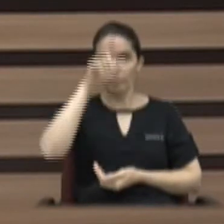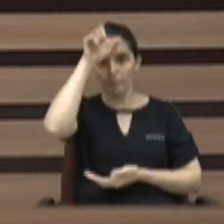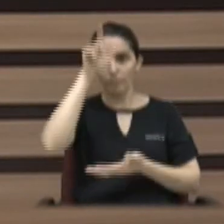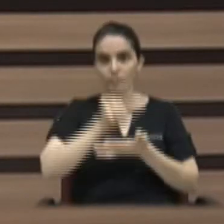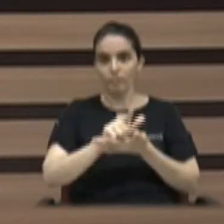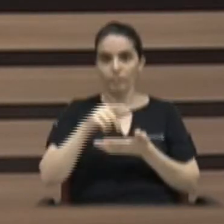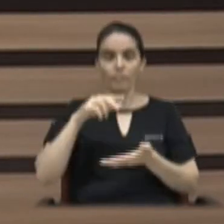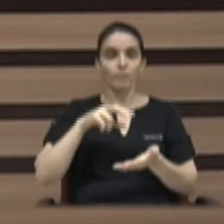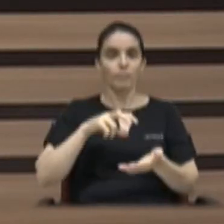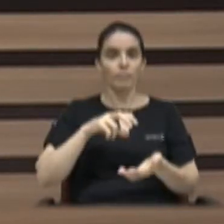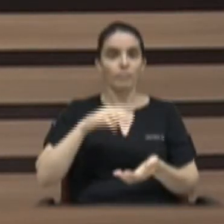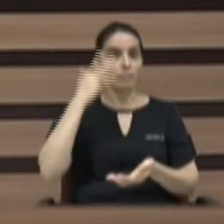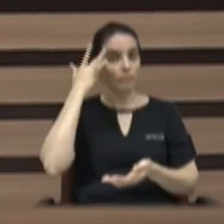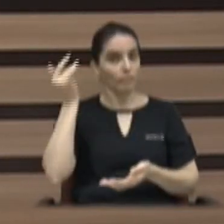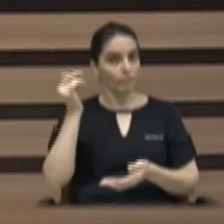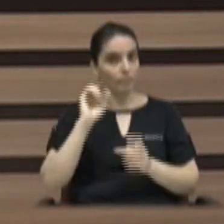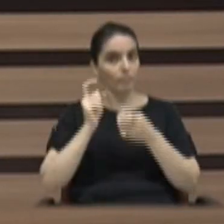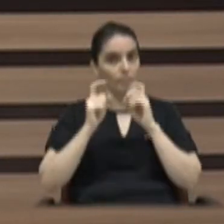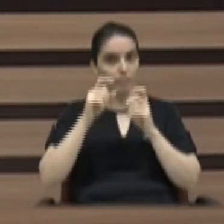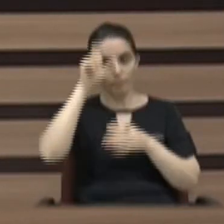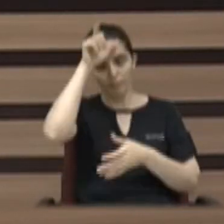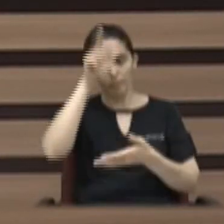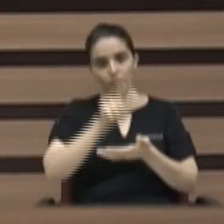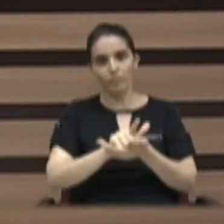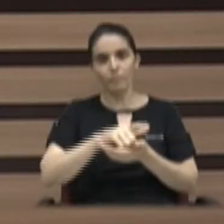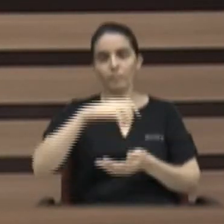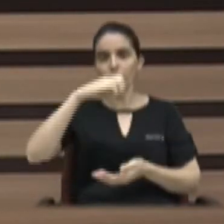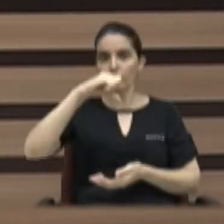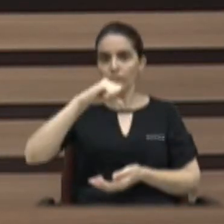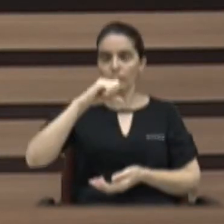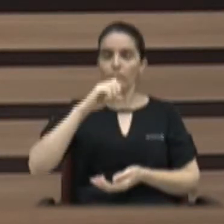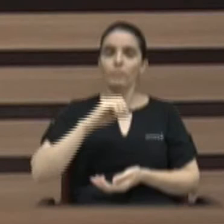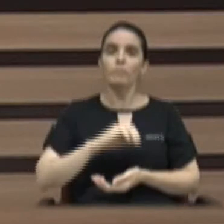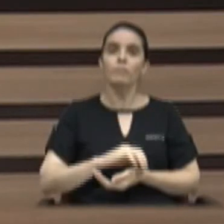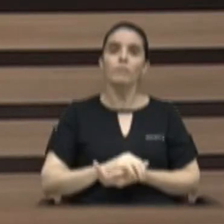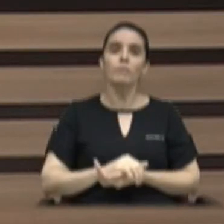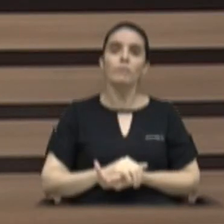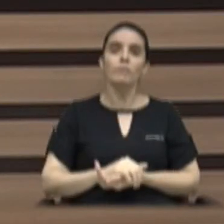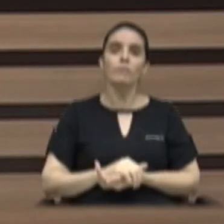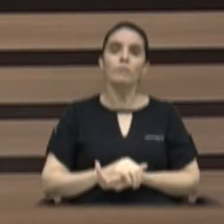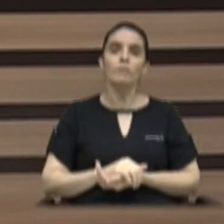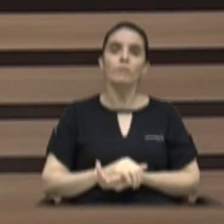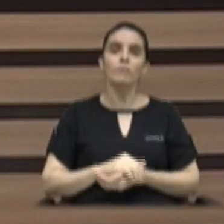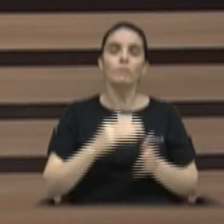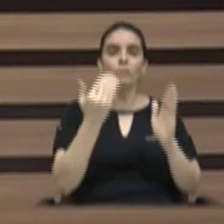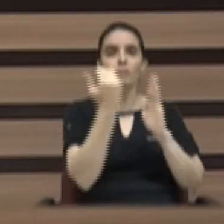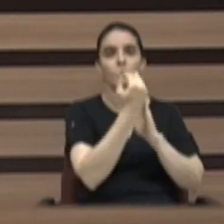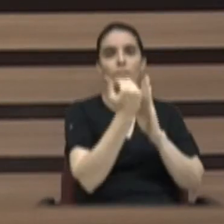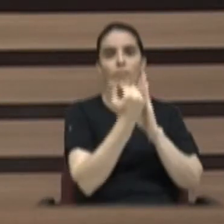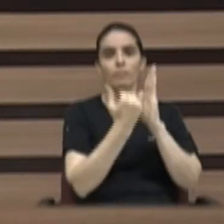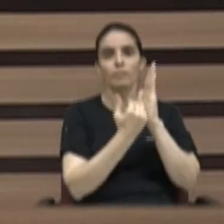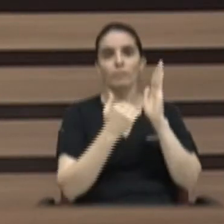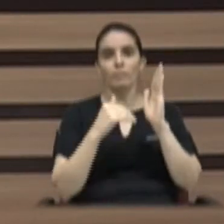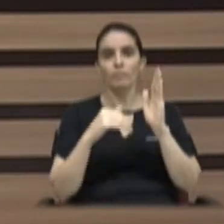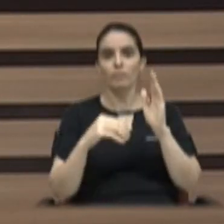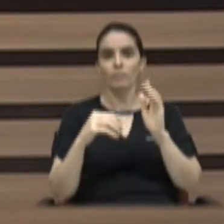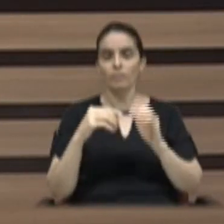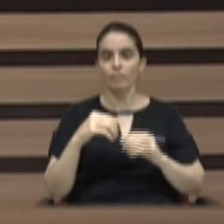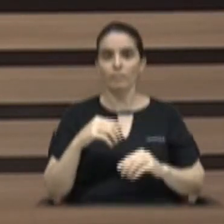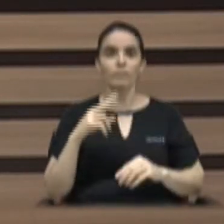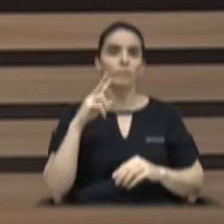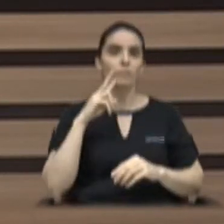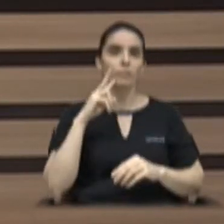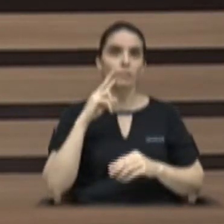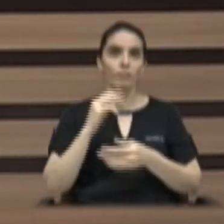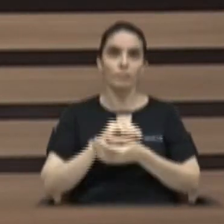amanhã, reunião de líderes, amanhã às 9 horas, para a pauta da próxima segunda-feira. Questão de ordem